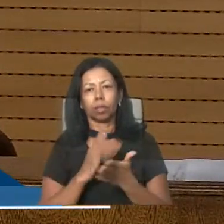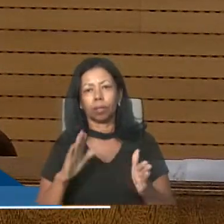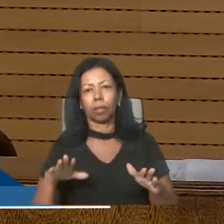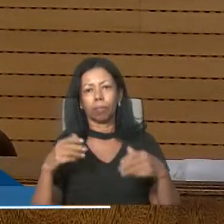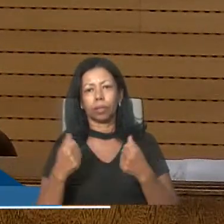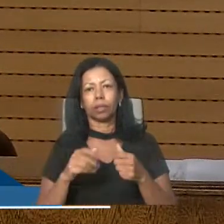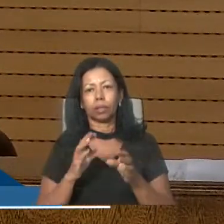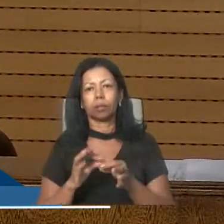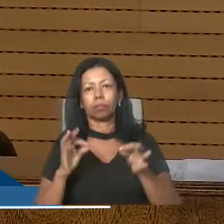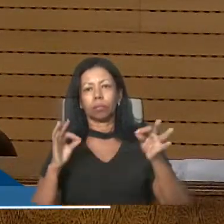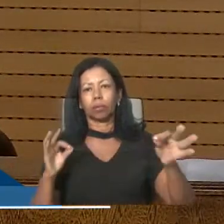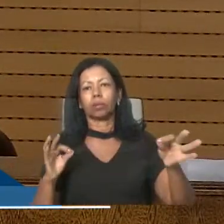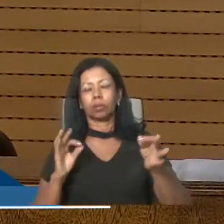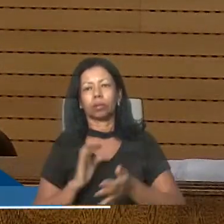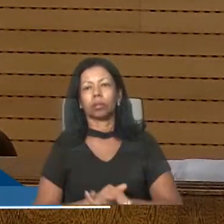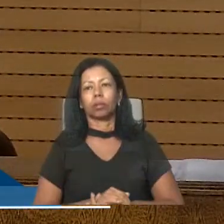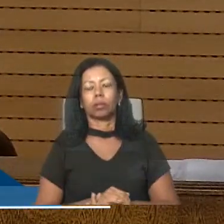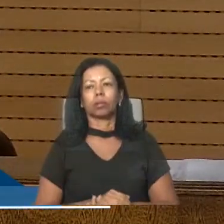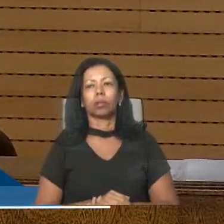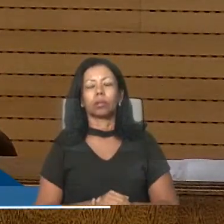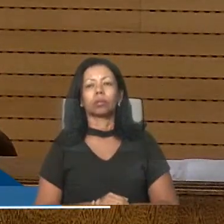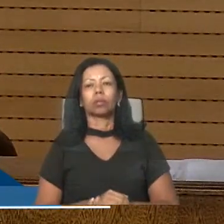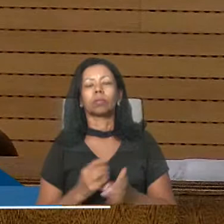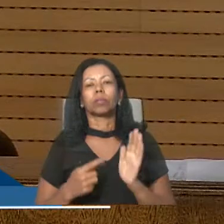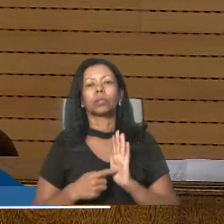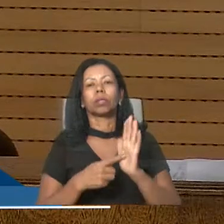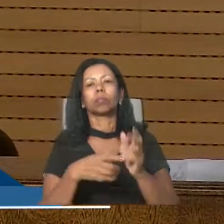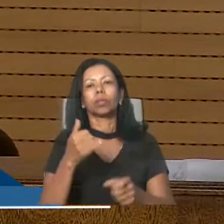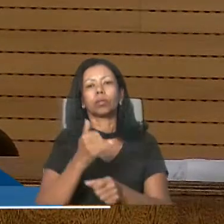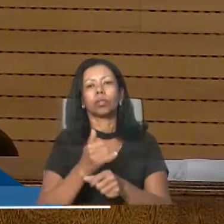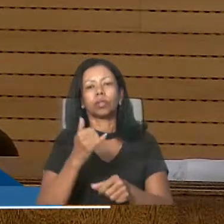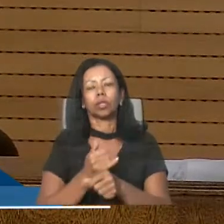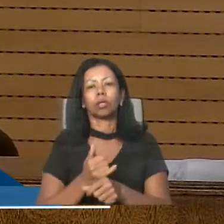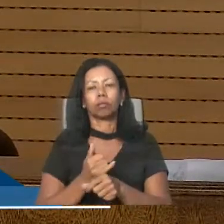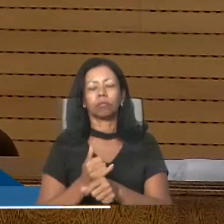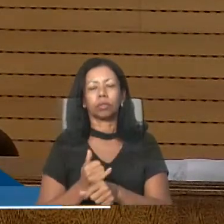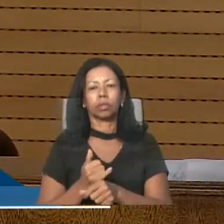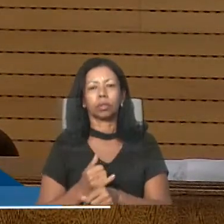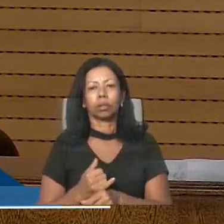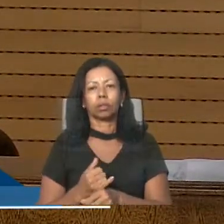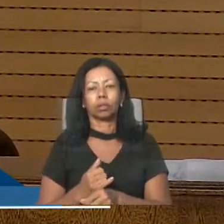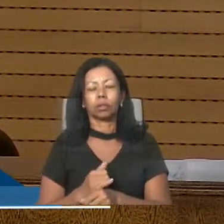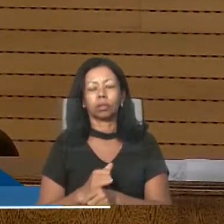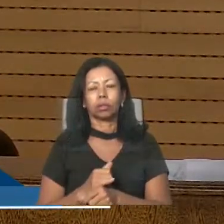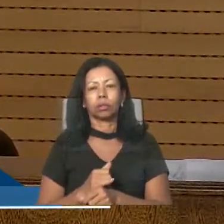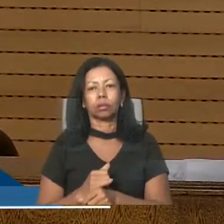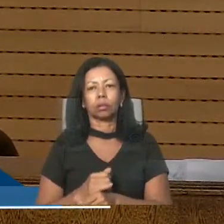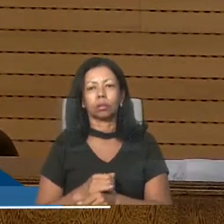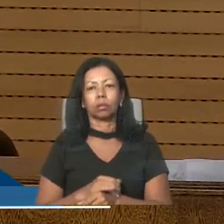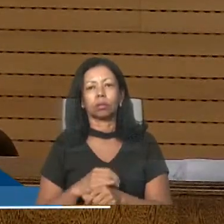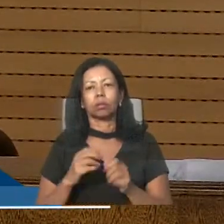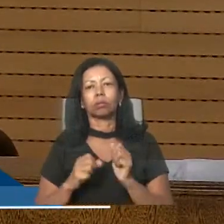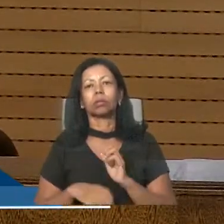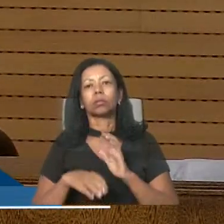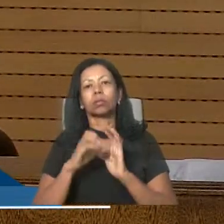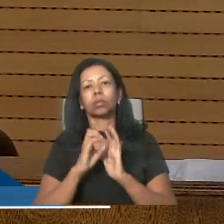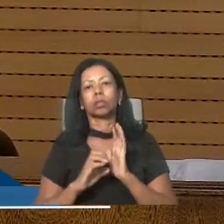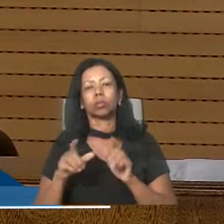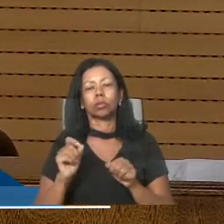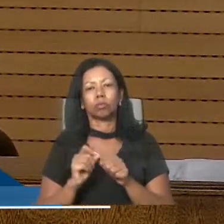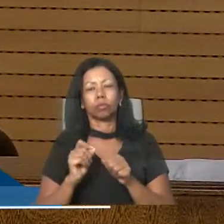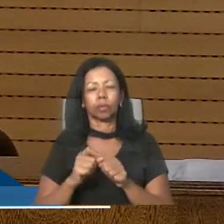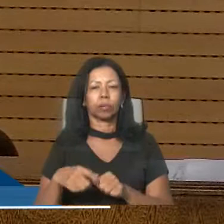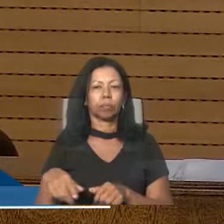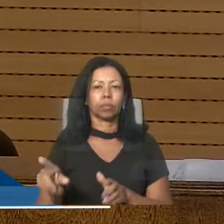prorrogação, consoante o justificativo apresentado pelo chefe do Executivo, folhas 3/04, a ser feita por lei